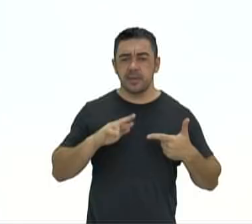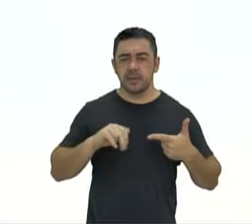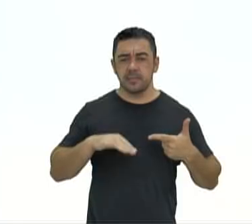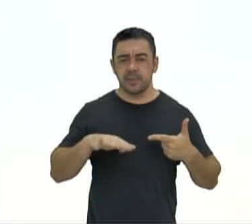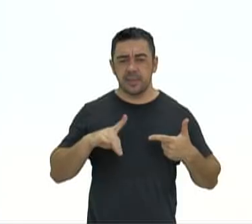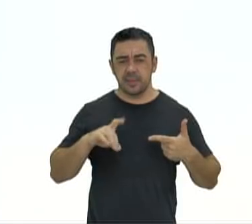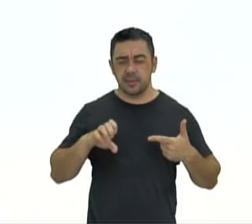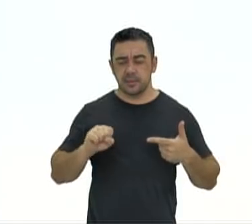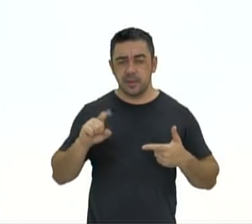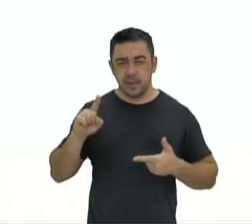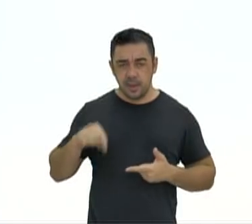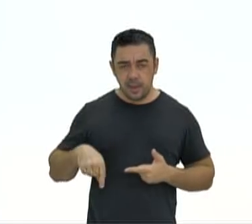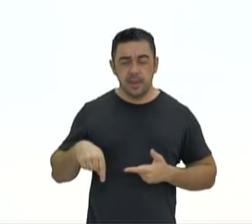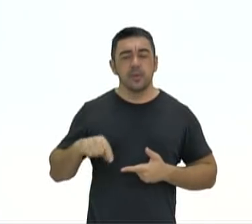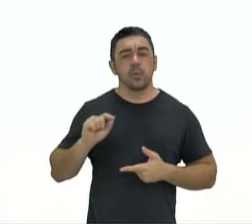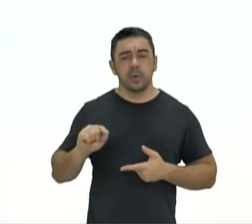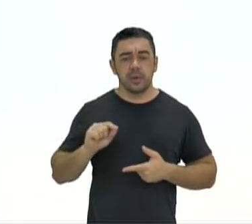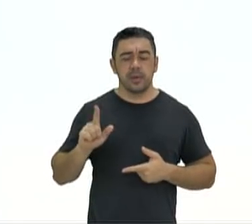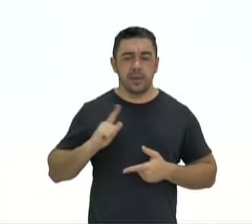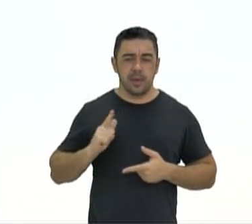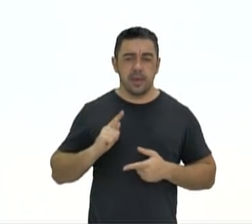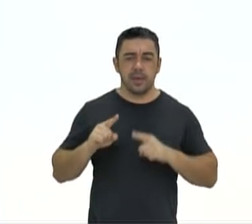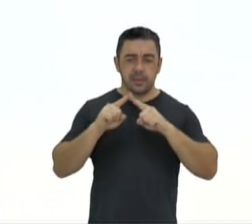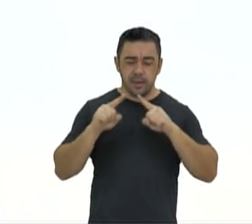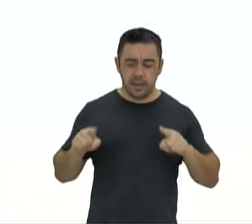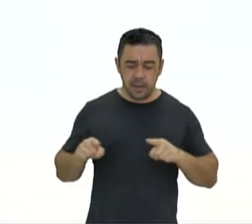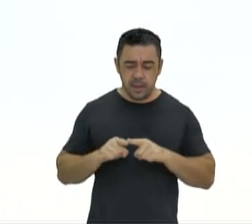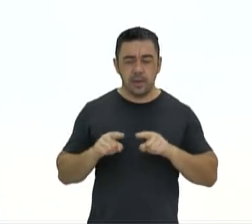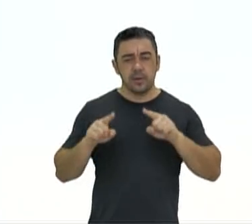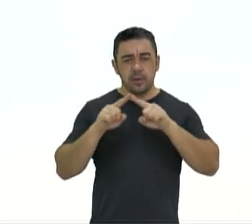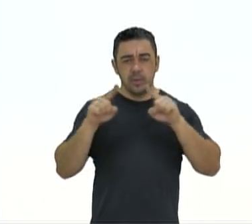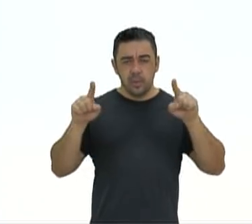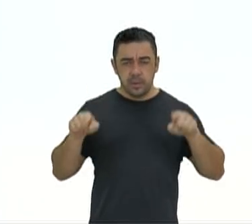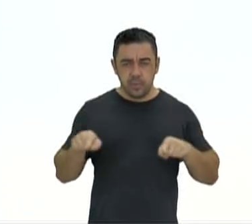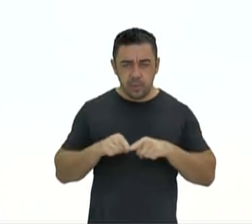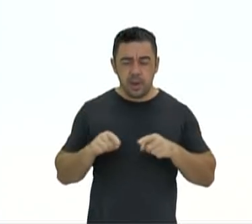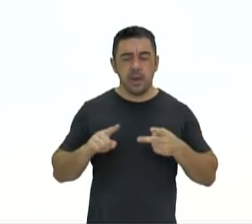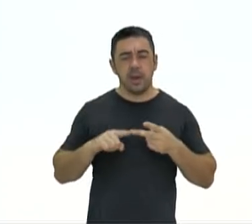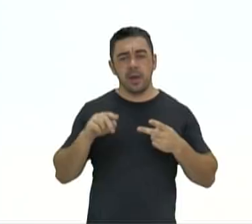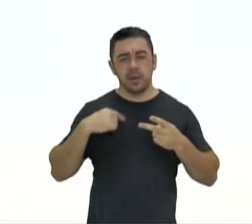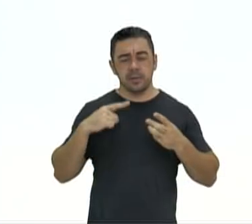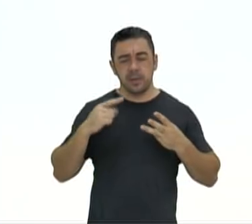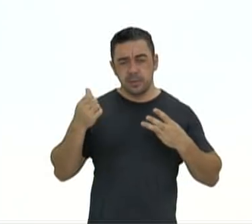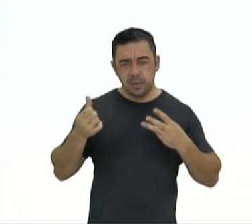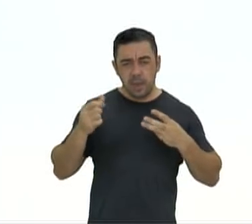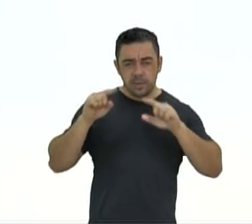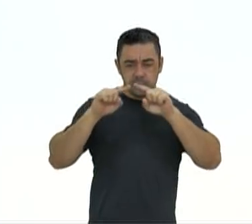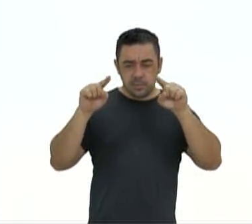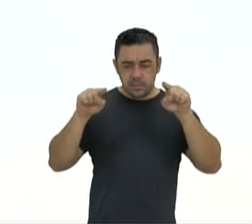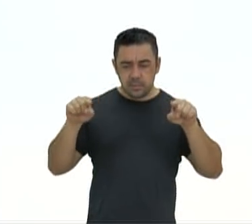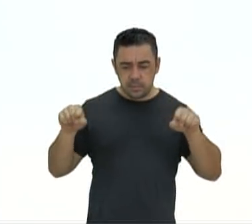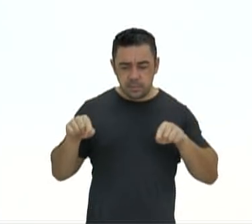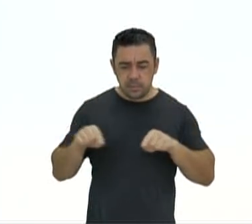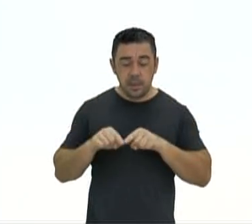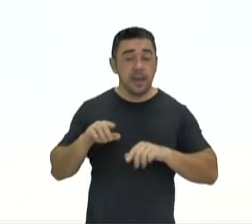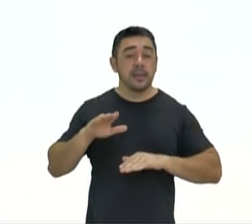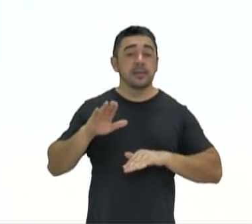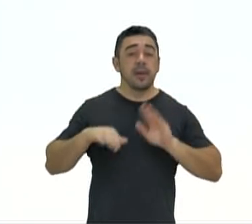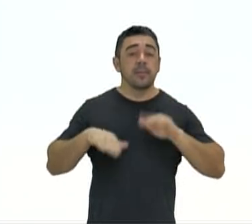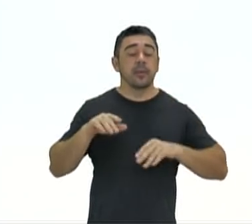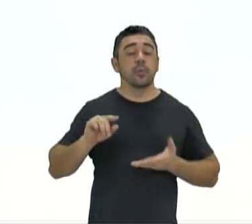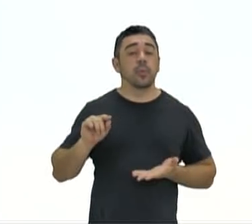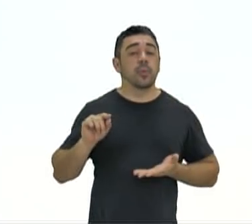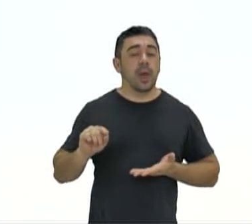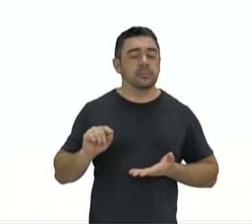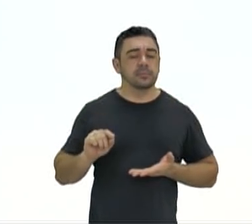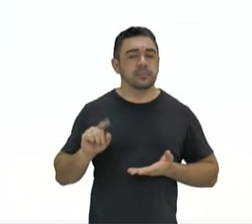poliedros que podem ser triangulares, quadrangulares, pentagonais, etc. Tudo bem? Isso vai depender do